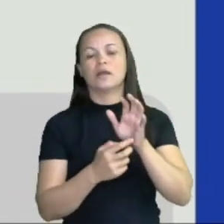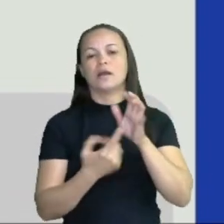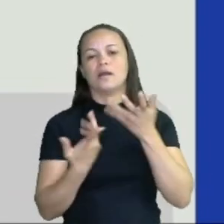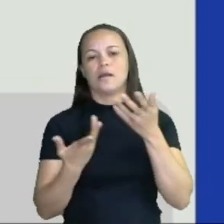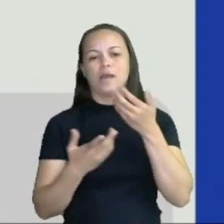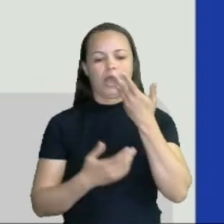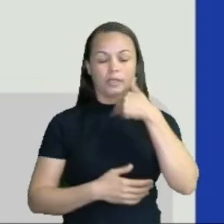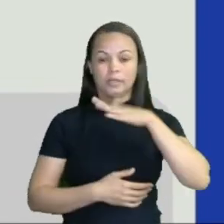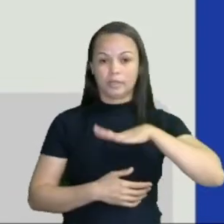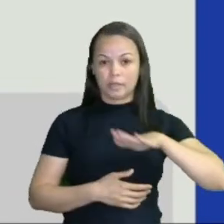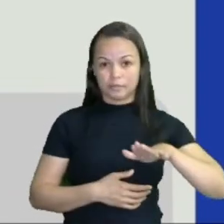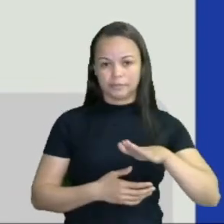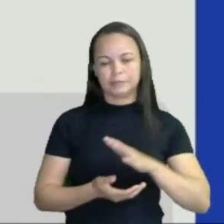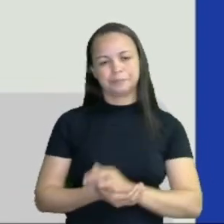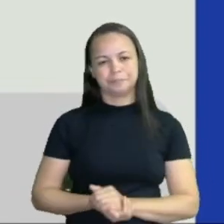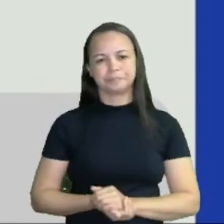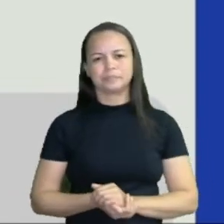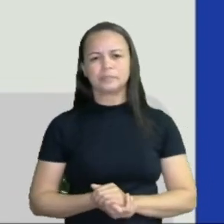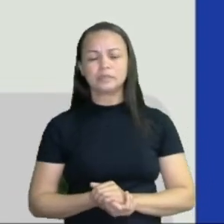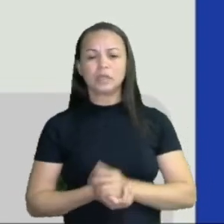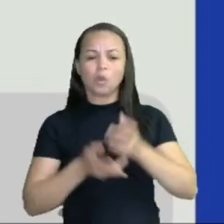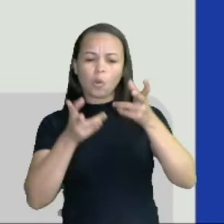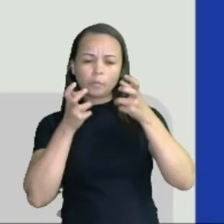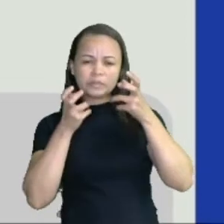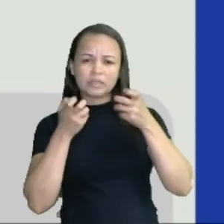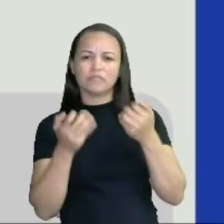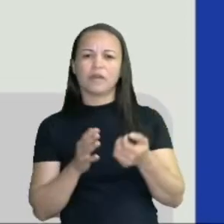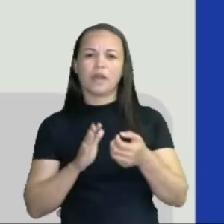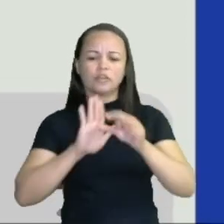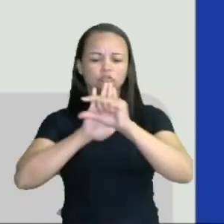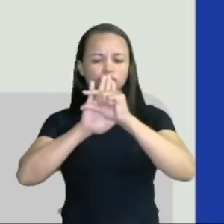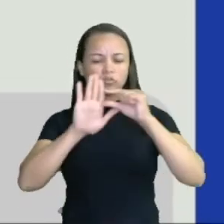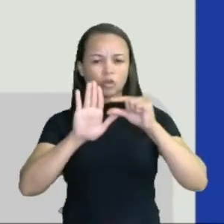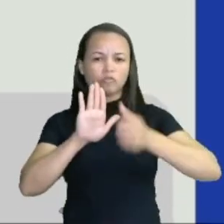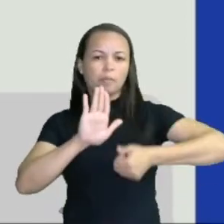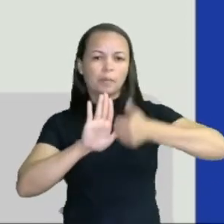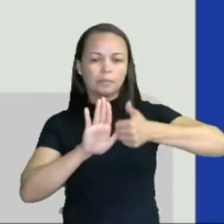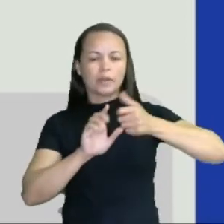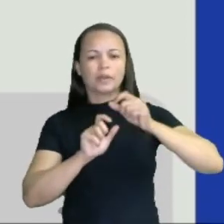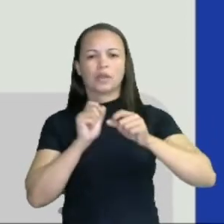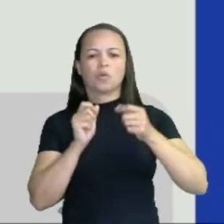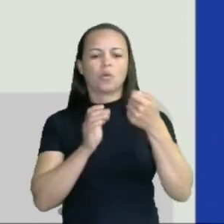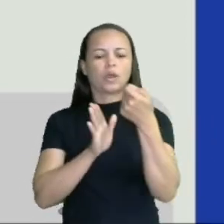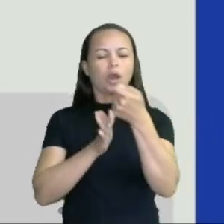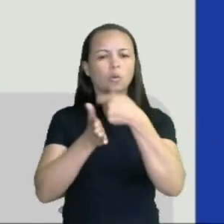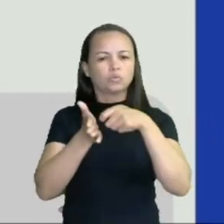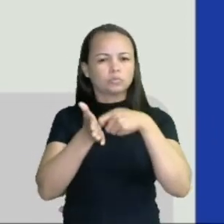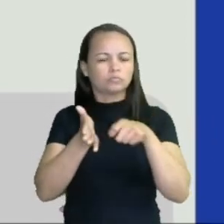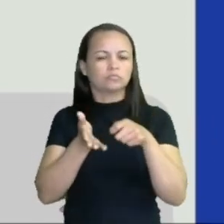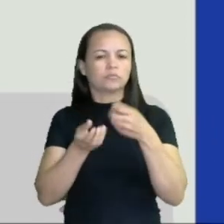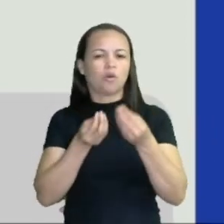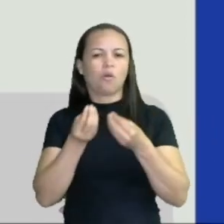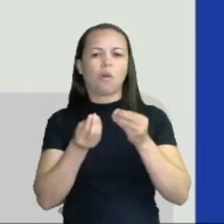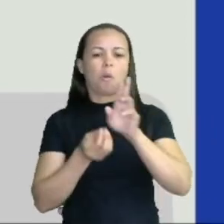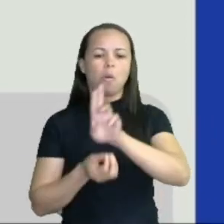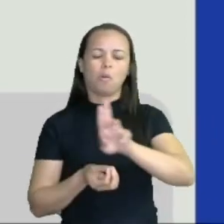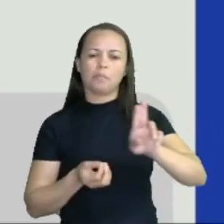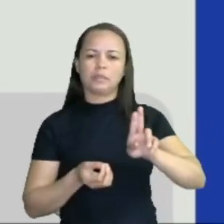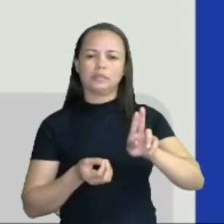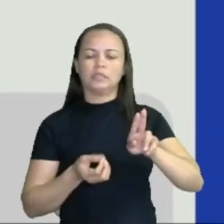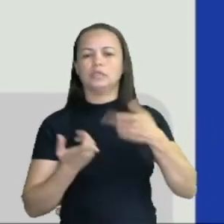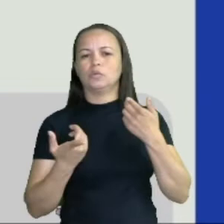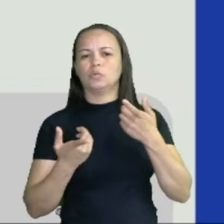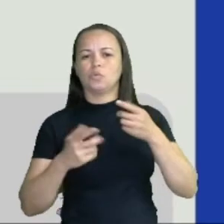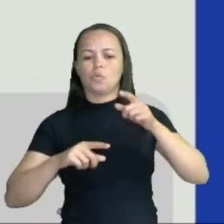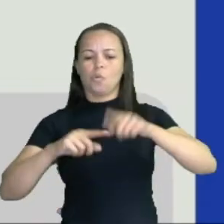trabalha. Então, nós vamos observar a primeira estrofe para responder aqui, colocar o nome aqui, de um objeto escolar. Então,